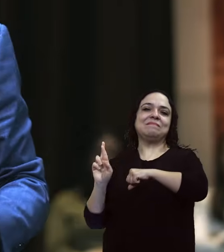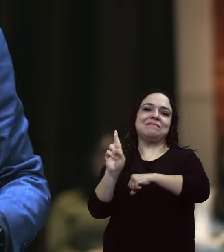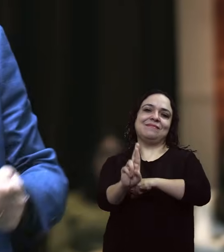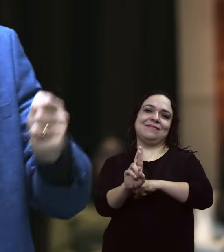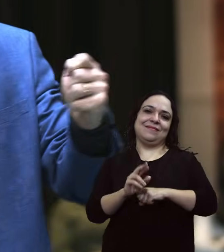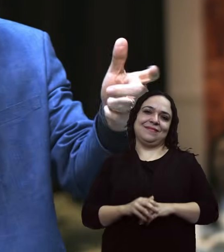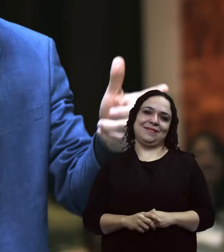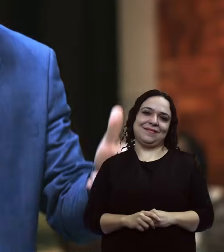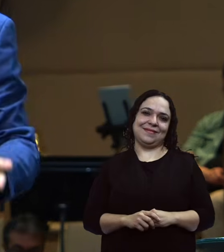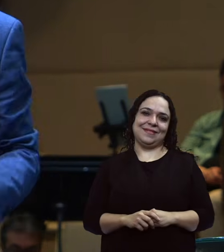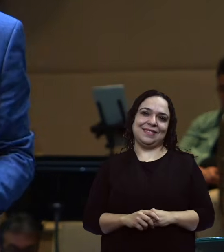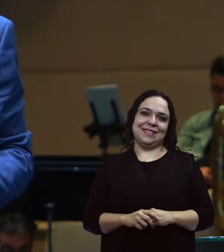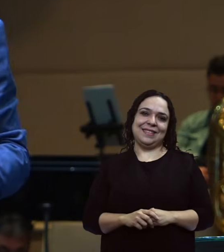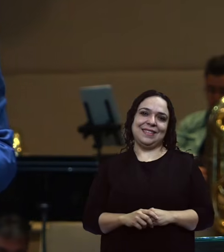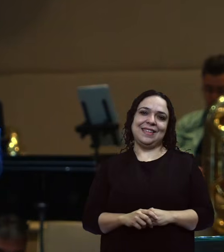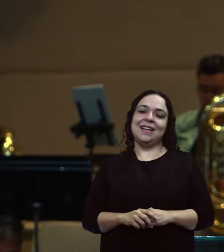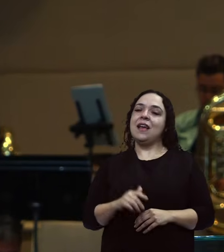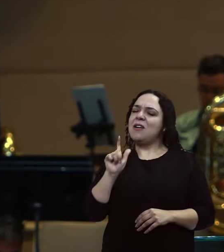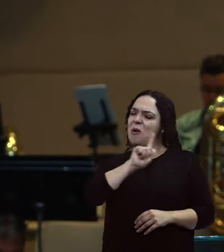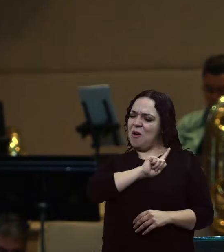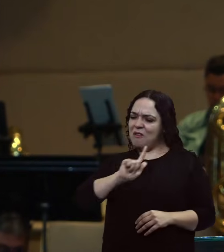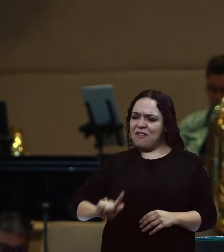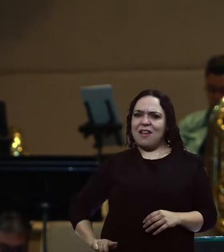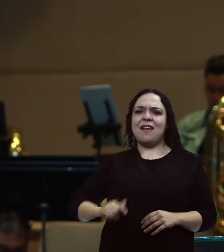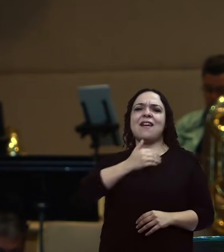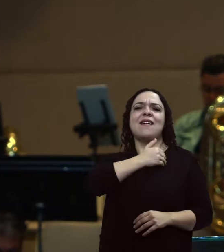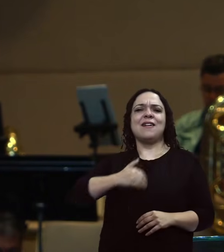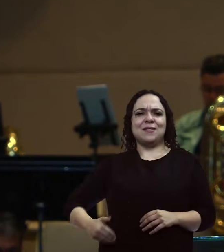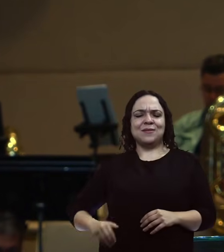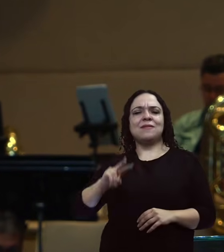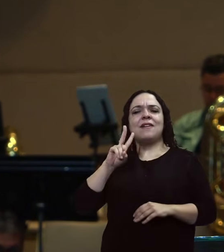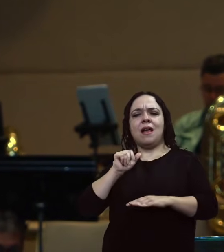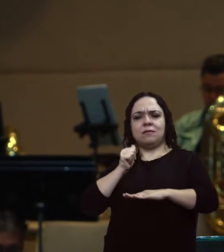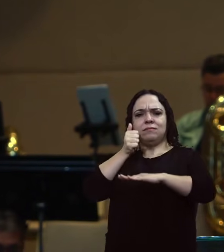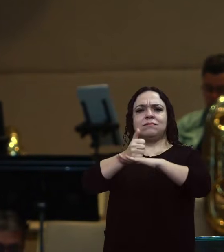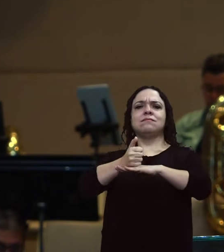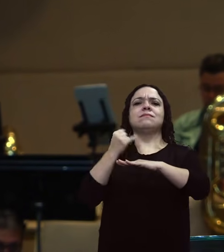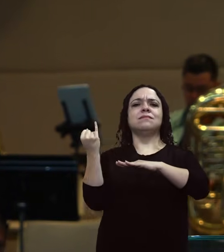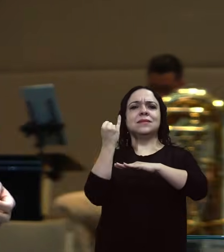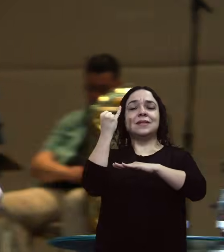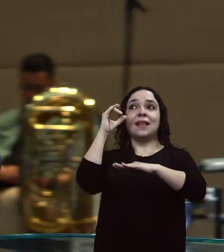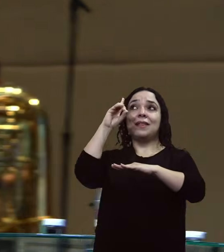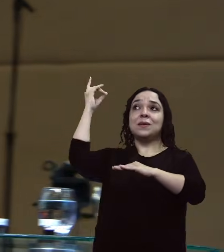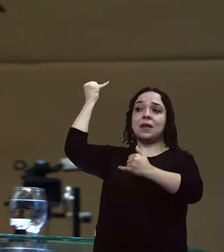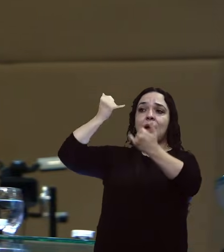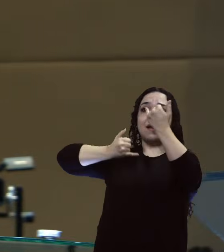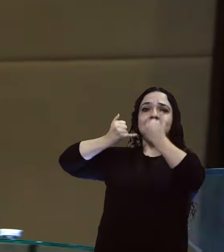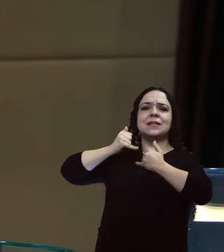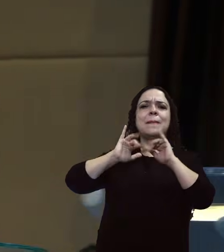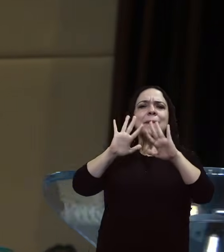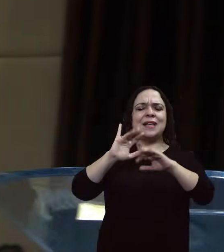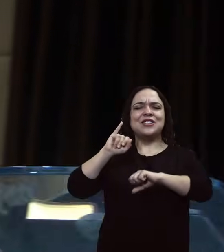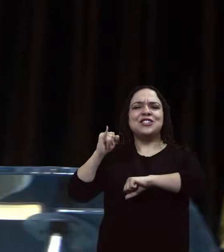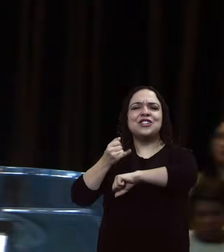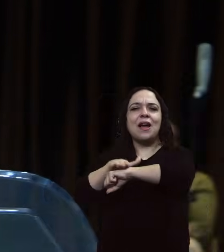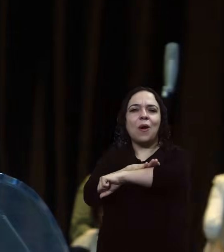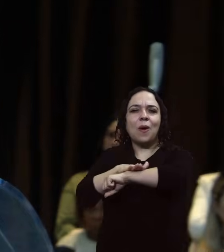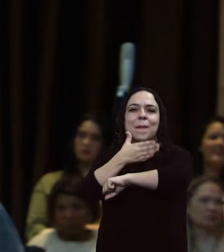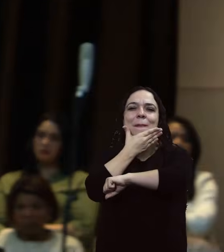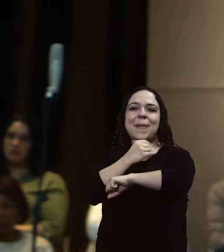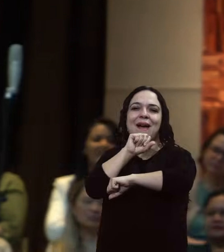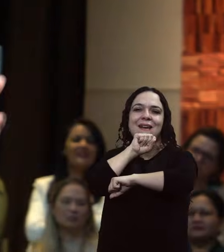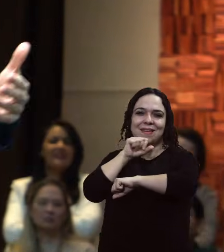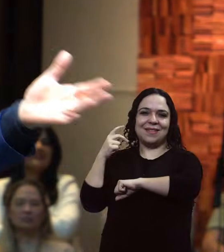Alguém que ocuparia o governo, que teria uma posição importante. E é interessante que o seu pai, Jacó, mesmo sem